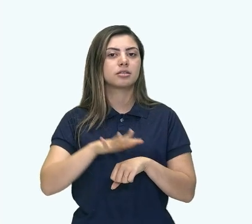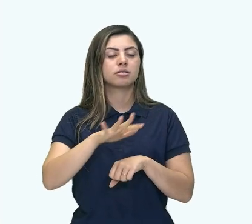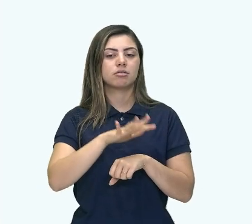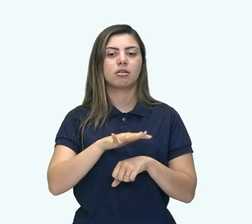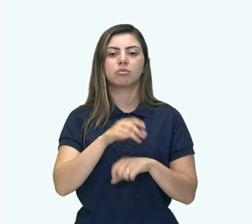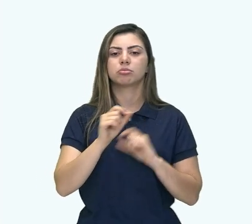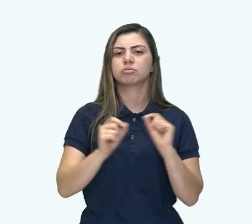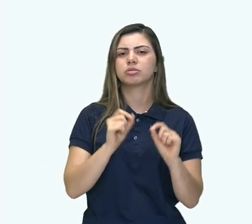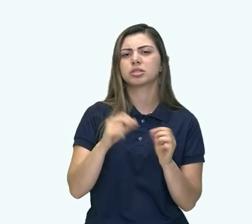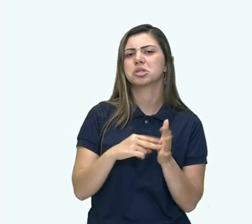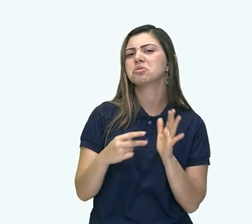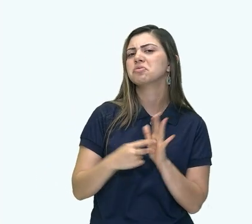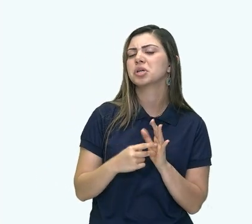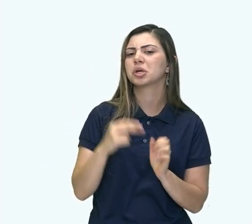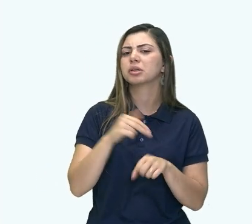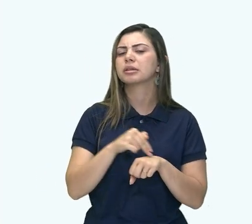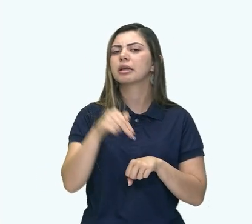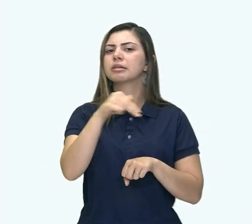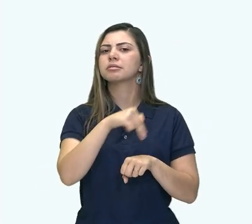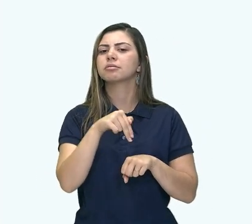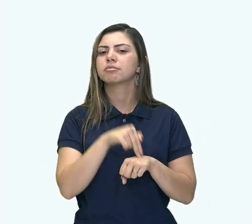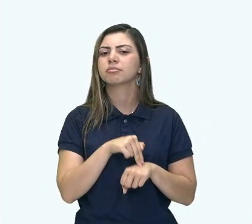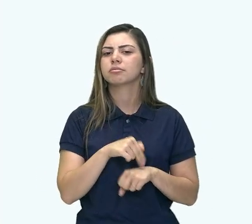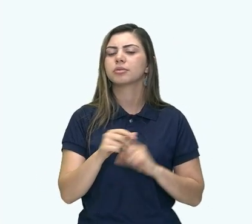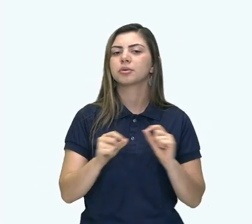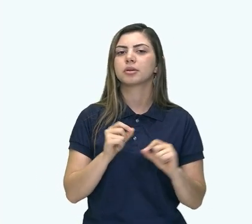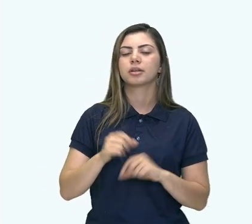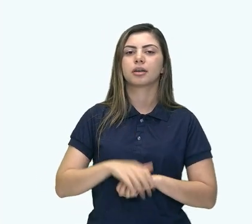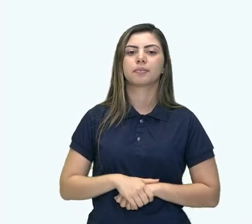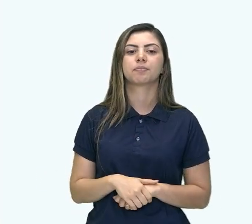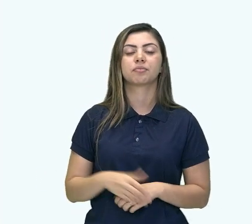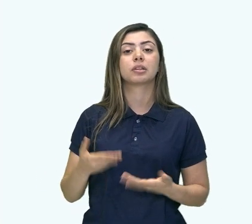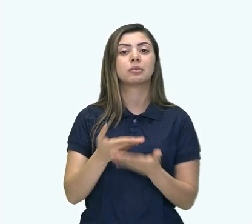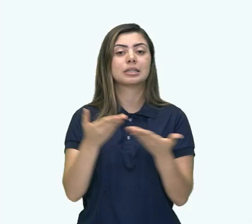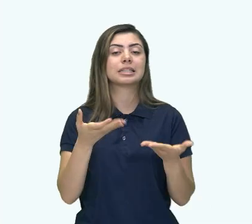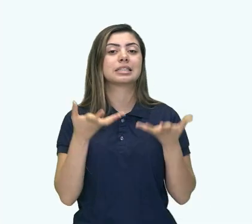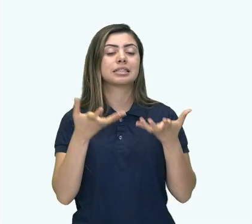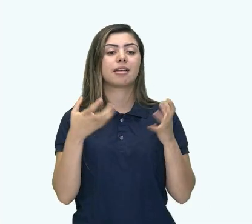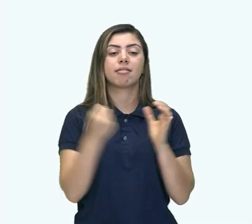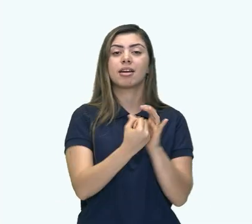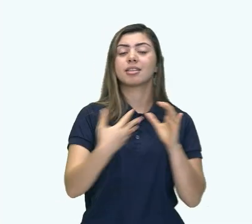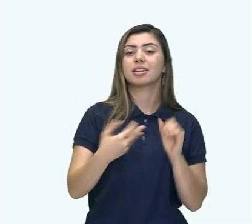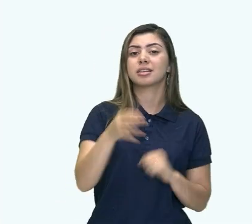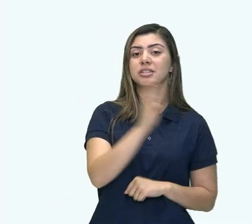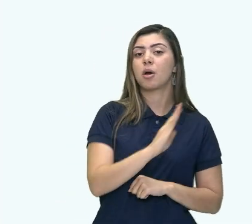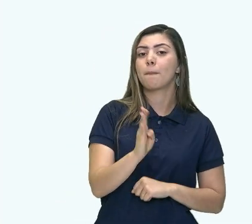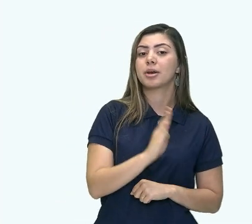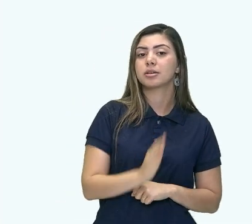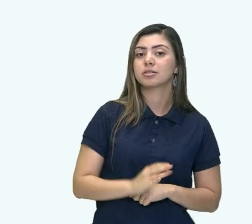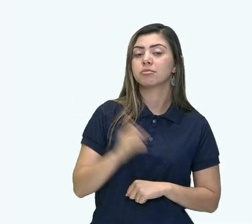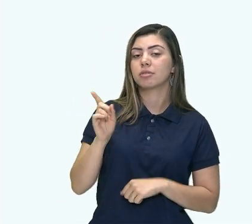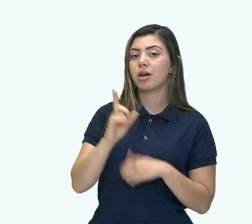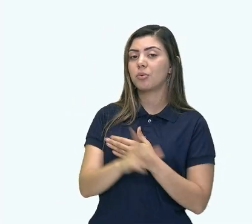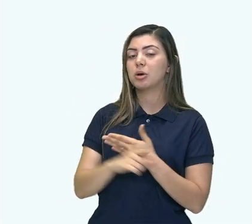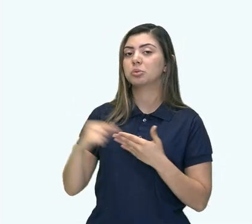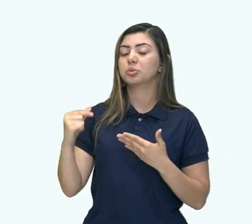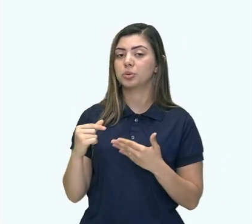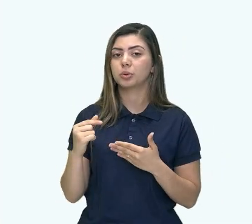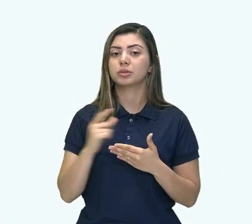esse caráter nacionalista? É justamente você querer caracterizar o Brasil, no caso ele, né, assume